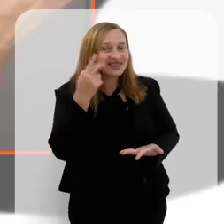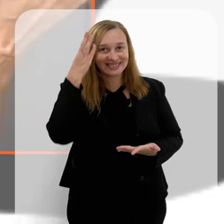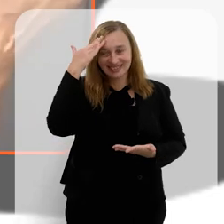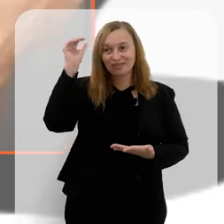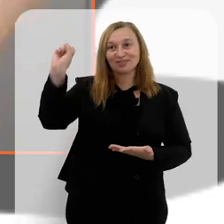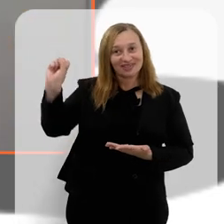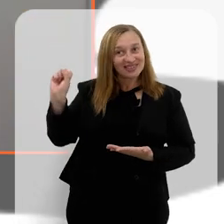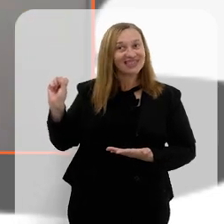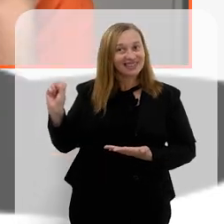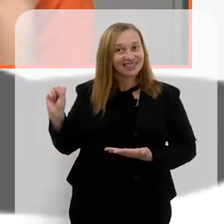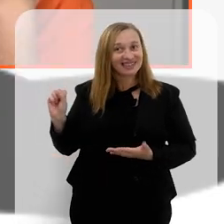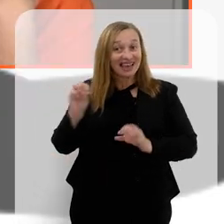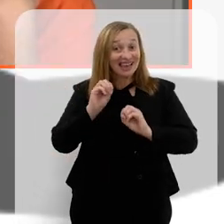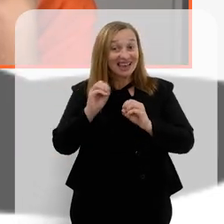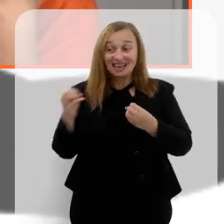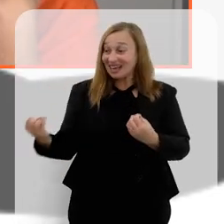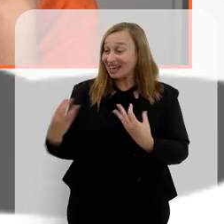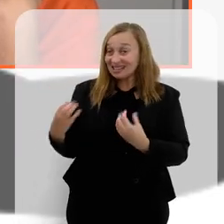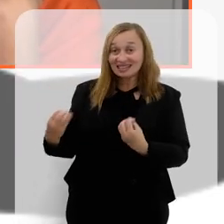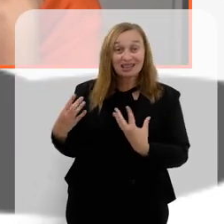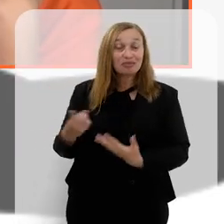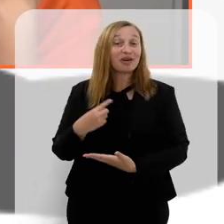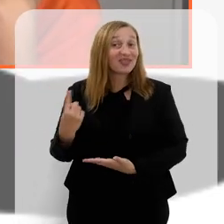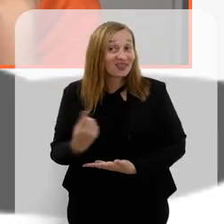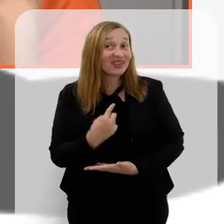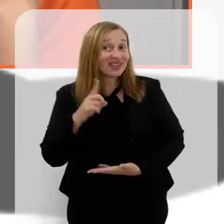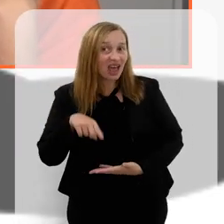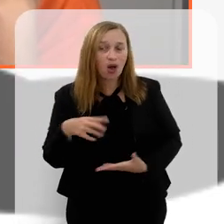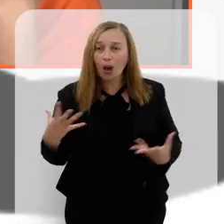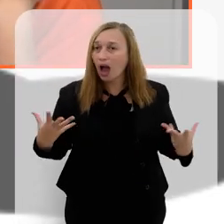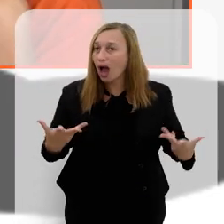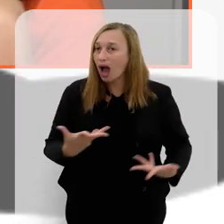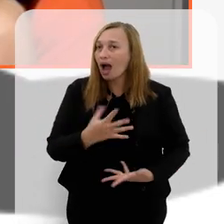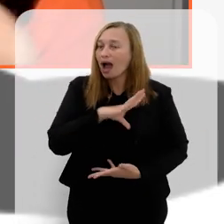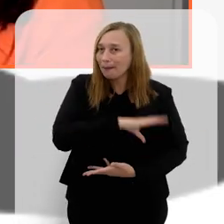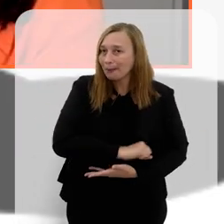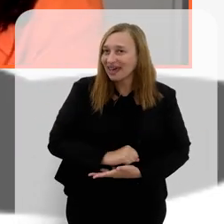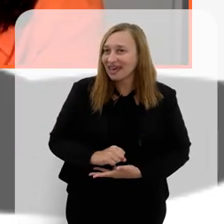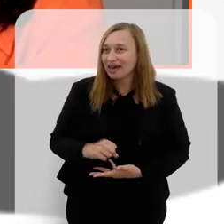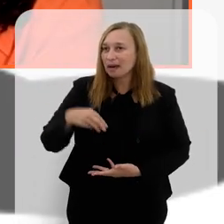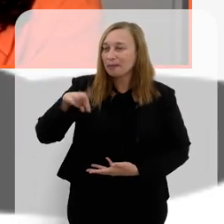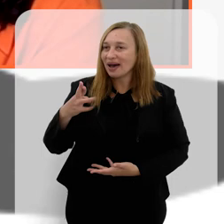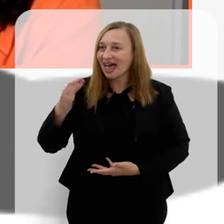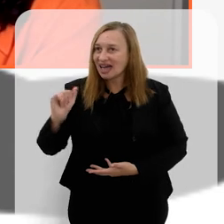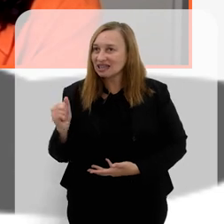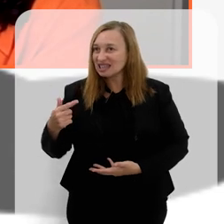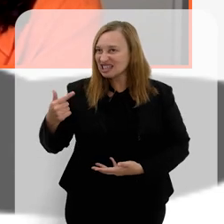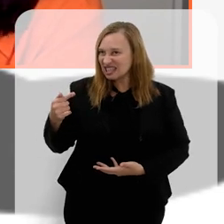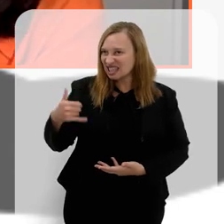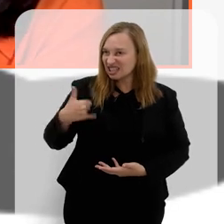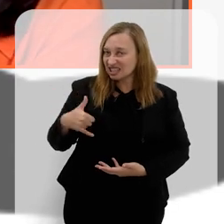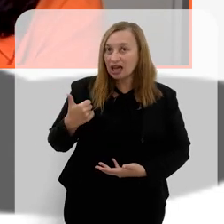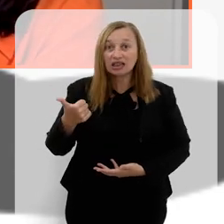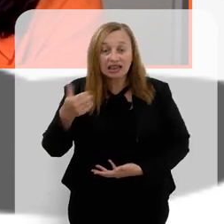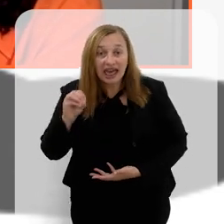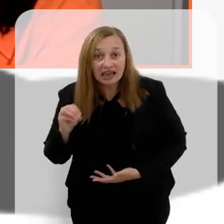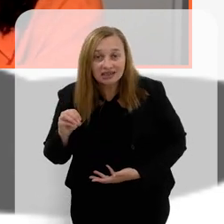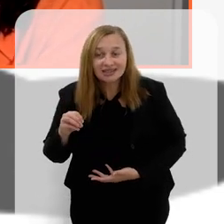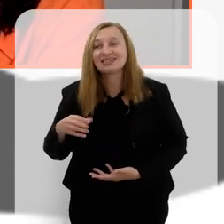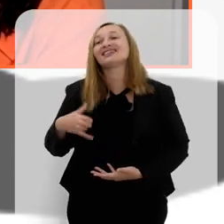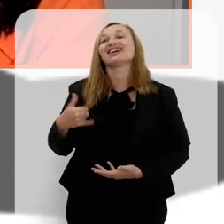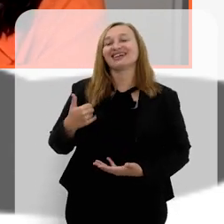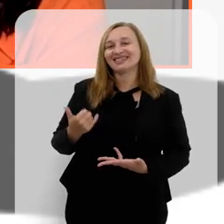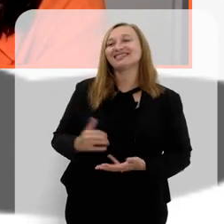Gente, que sabedoria é essa, Lição né? para todos nós, né? Muito. Adorei a Marina, deve ter o quê? 7 anos. Essa tem